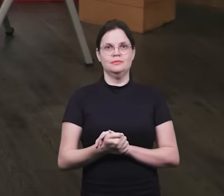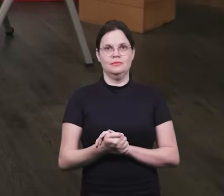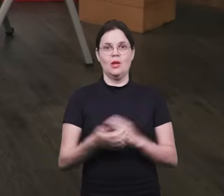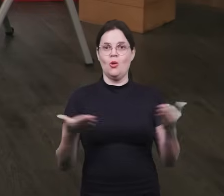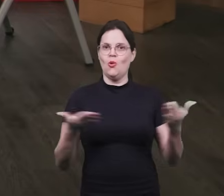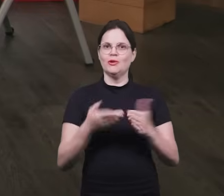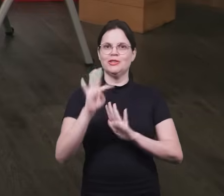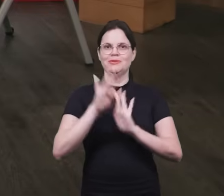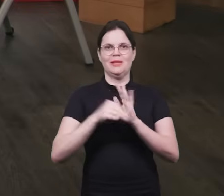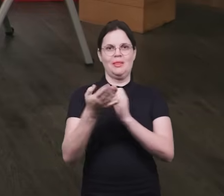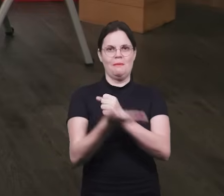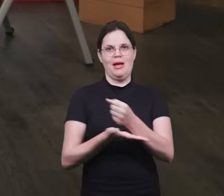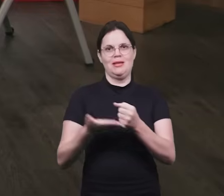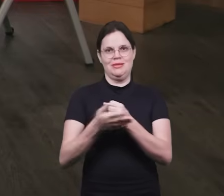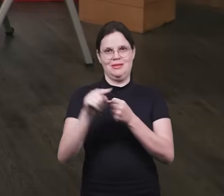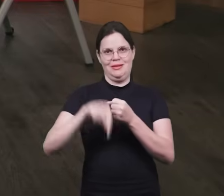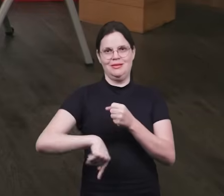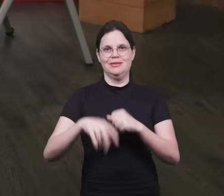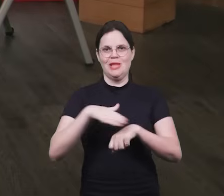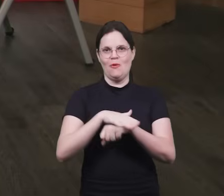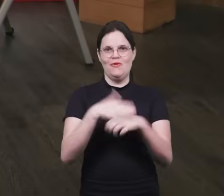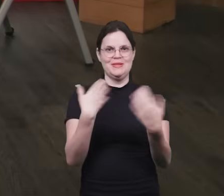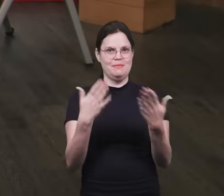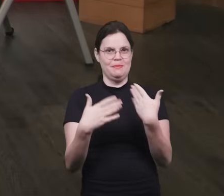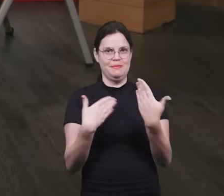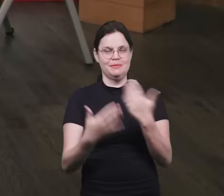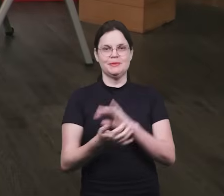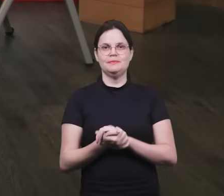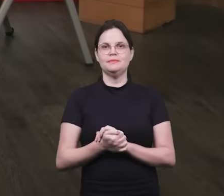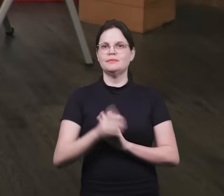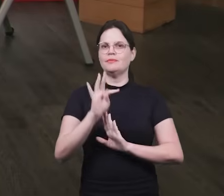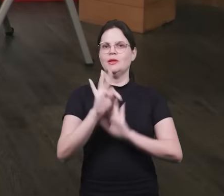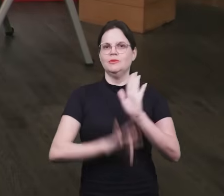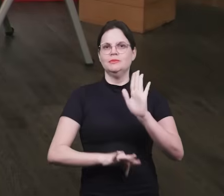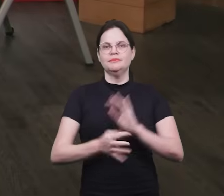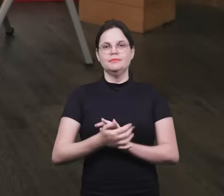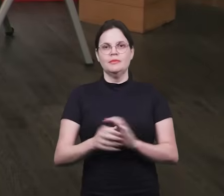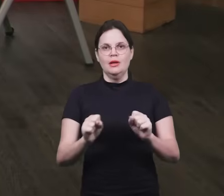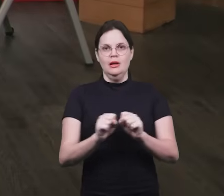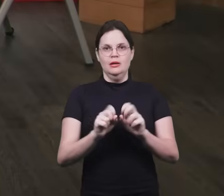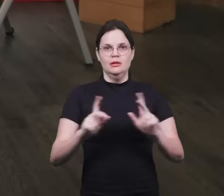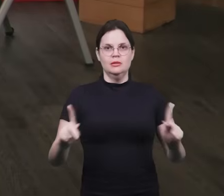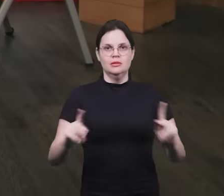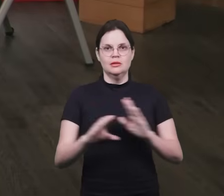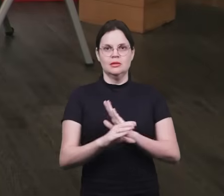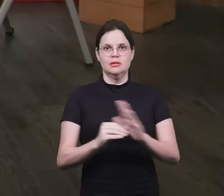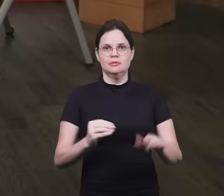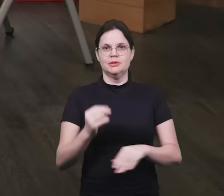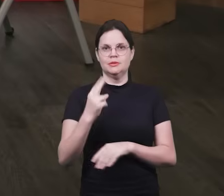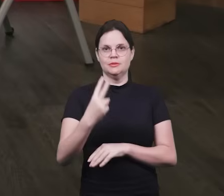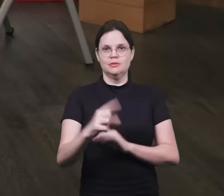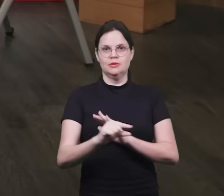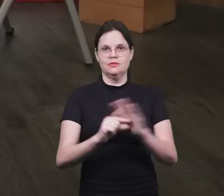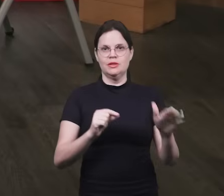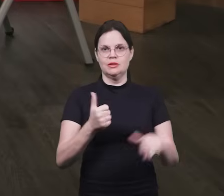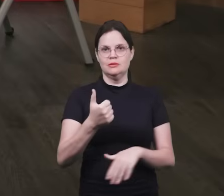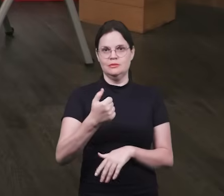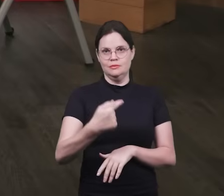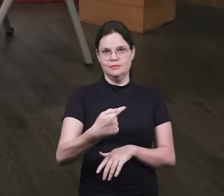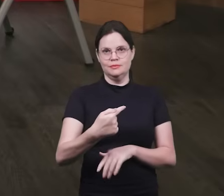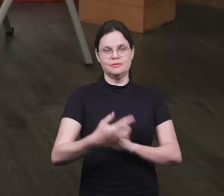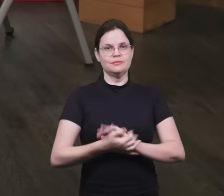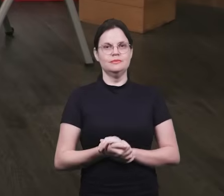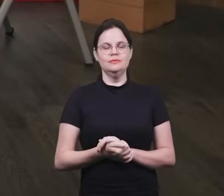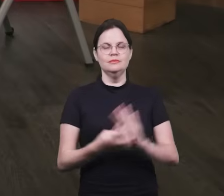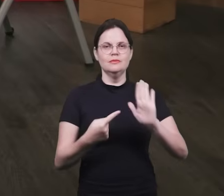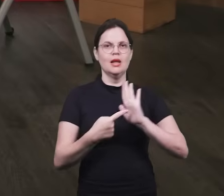texto áureo hoje aqui da nossa conversa, que é o texto que está no capítulo 2, né, de Apocalipse, no versículo